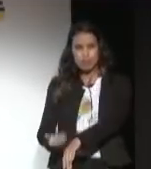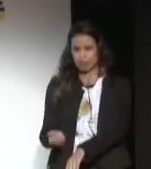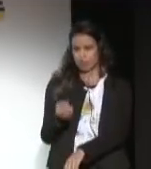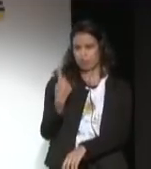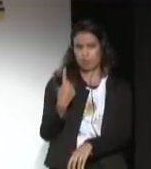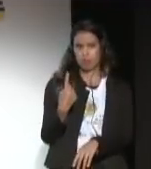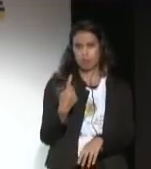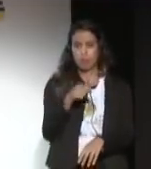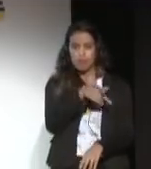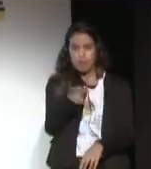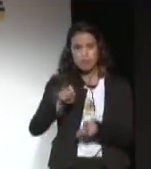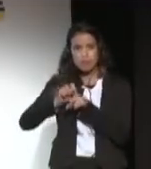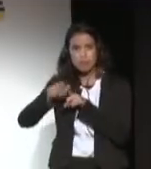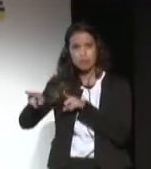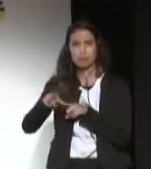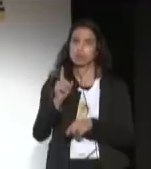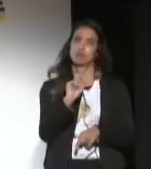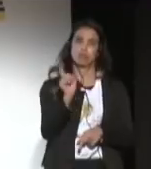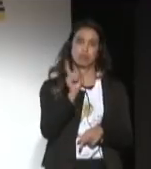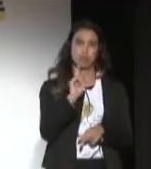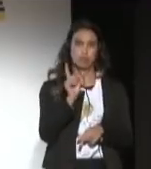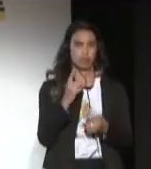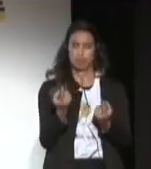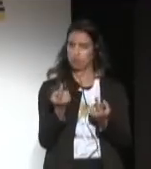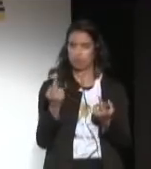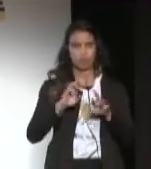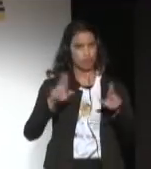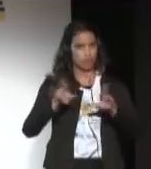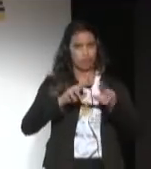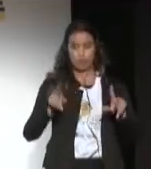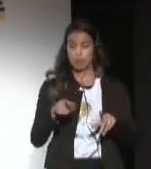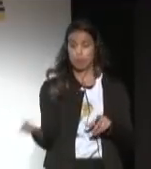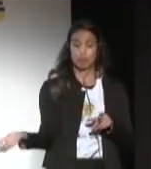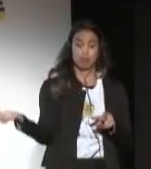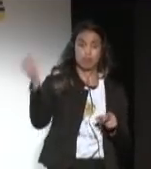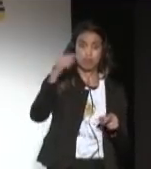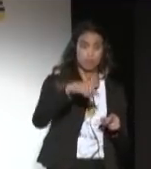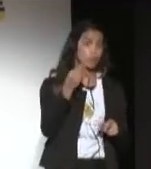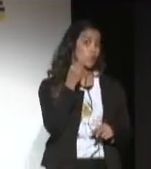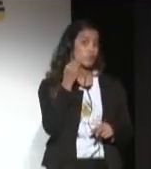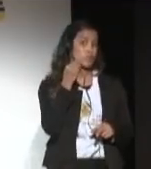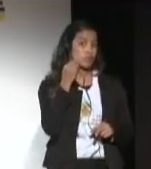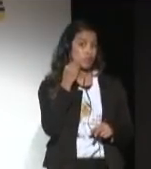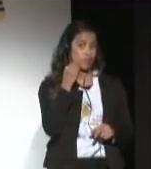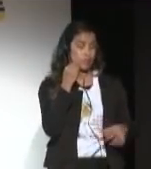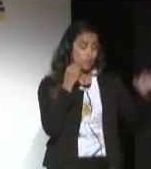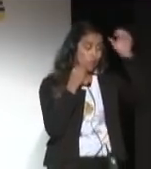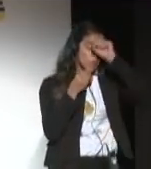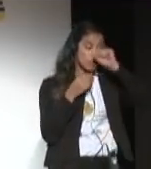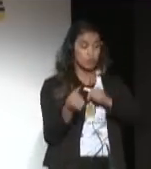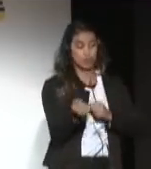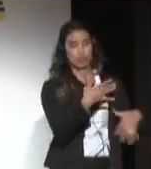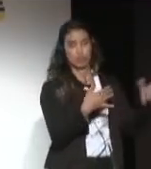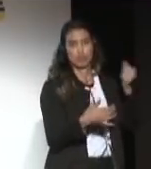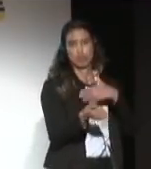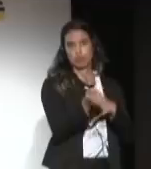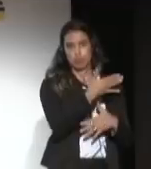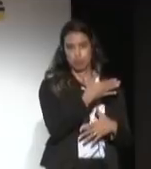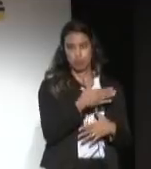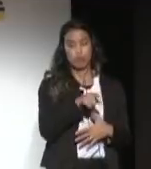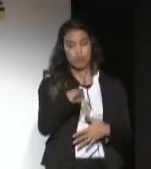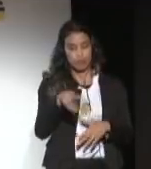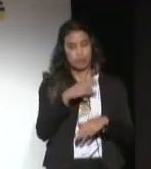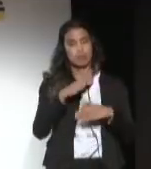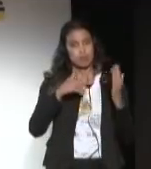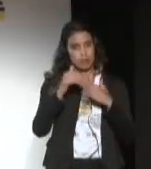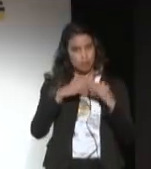são expulsos de sala de aula. Não, pelo contrário, eles têm uma oportunidade de aprender novas habilidades para resolver problemas. E eles